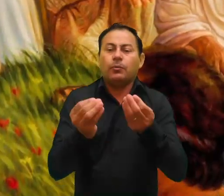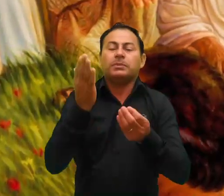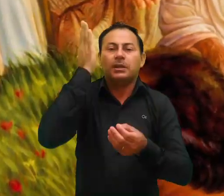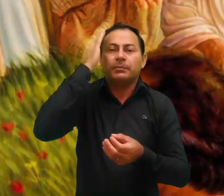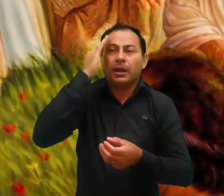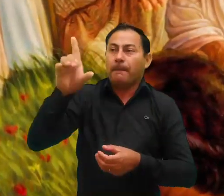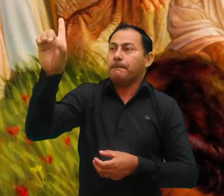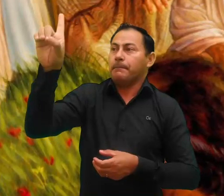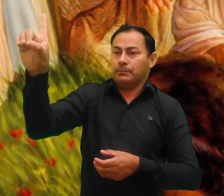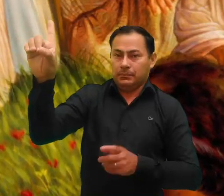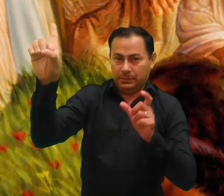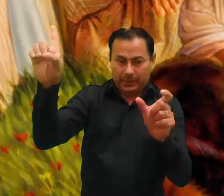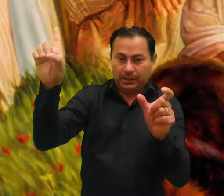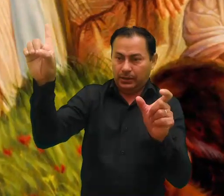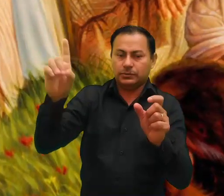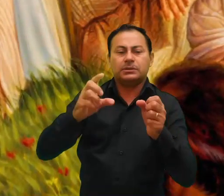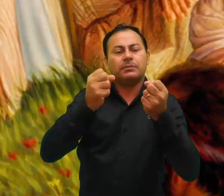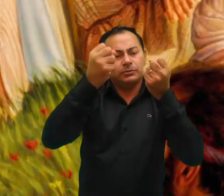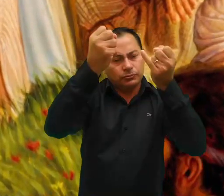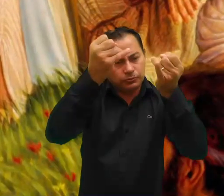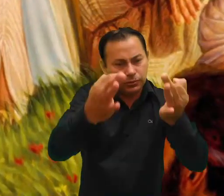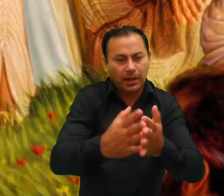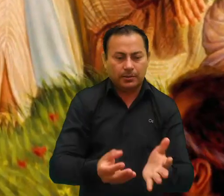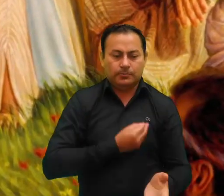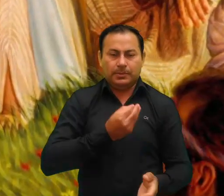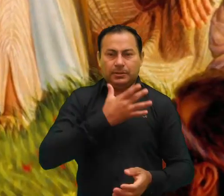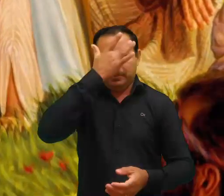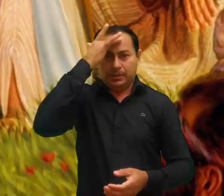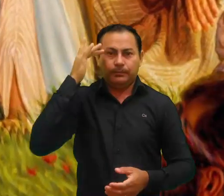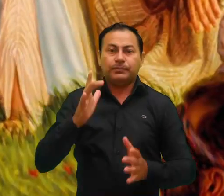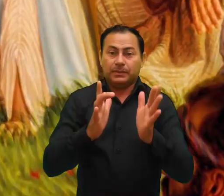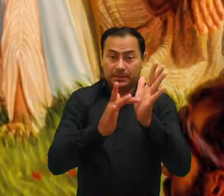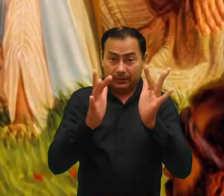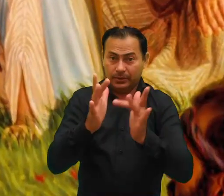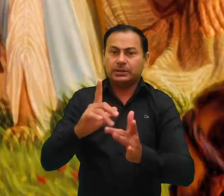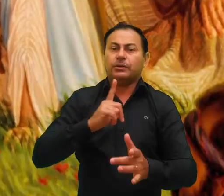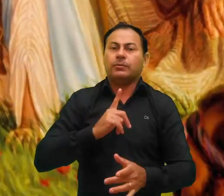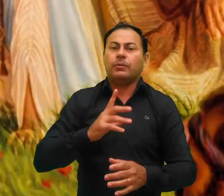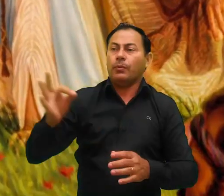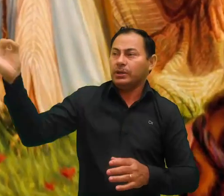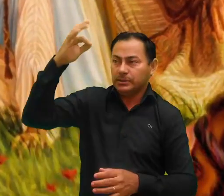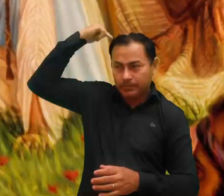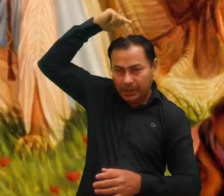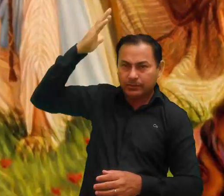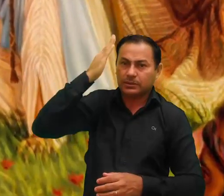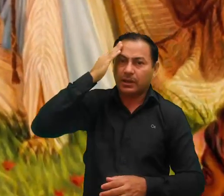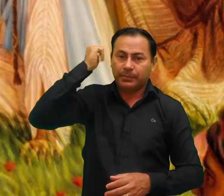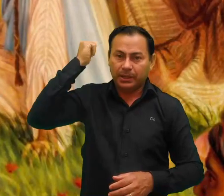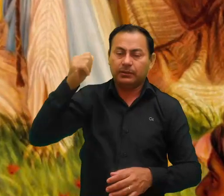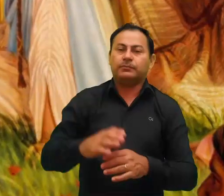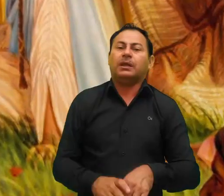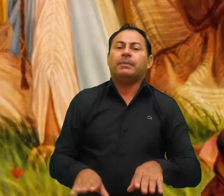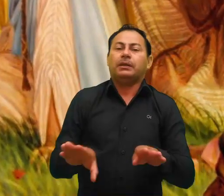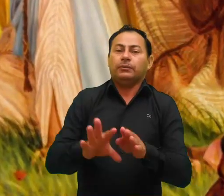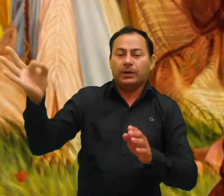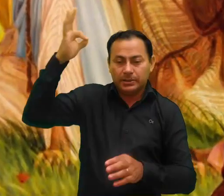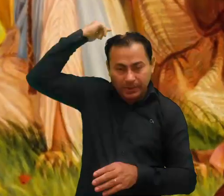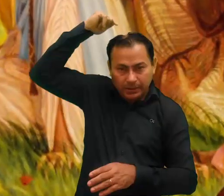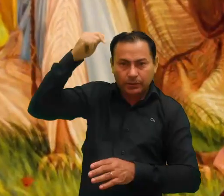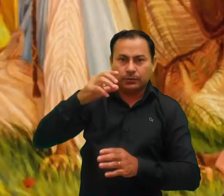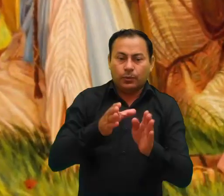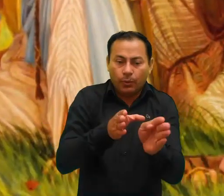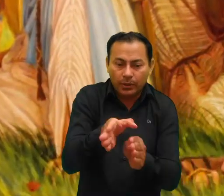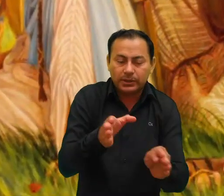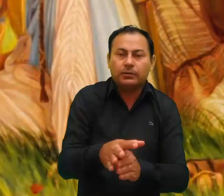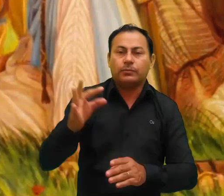como a palavra de Deus deveria ser aplicada em suas vidas. Ele tinha o Espírito da sabedoria, o Espírito do conselho, o